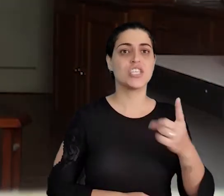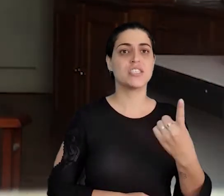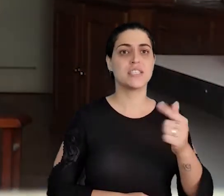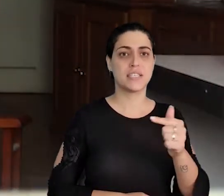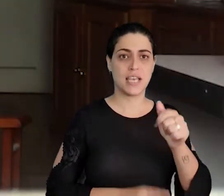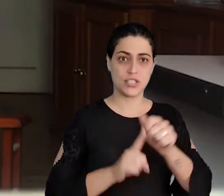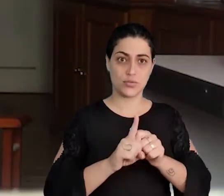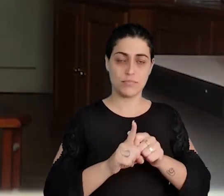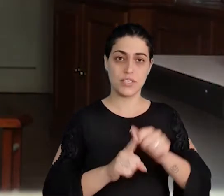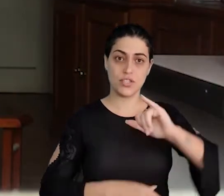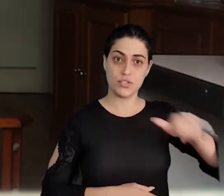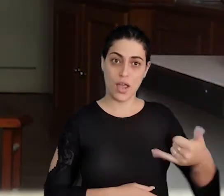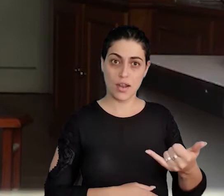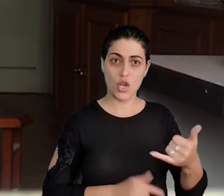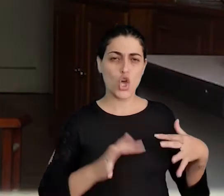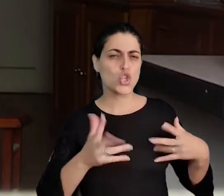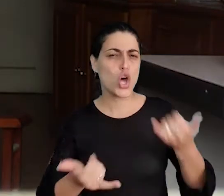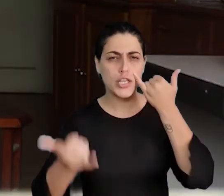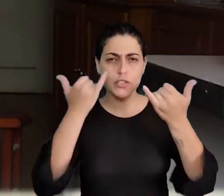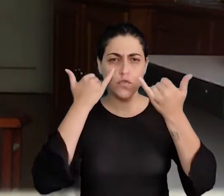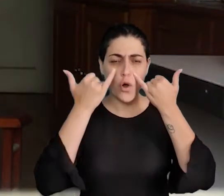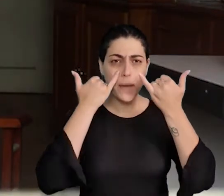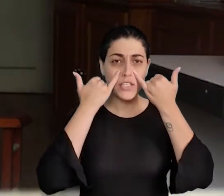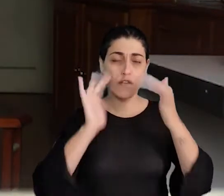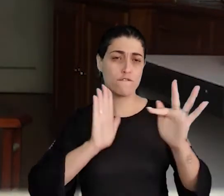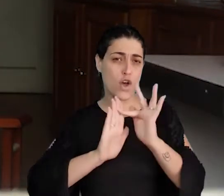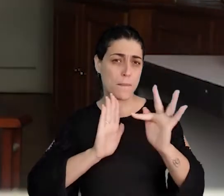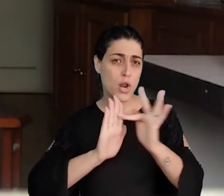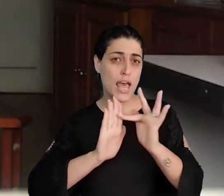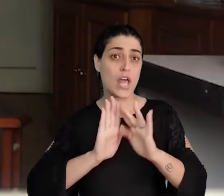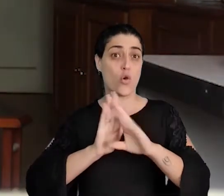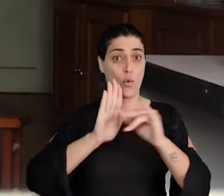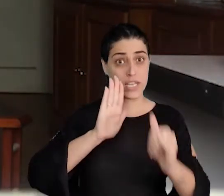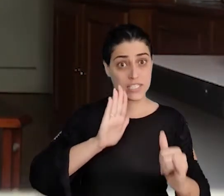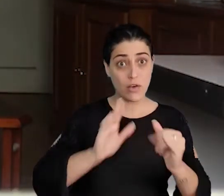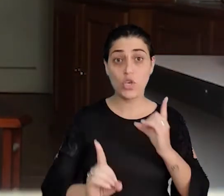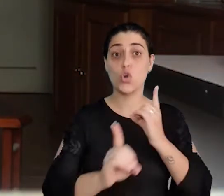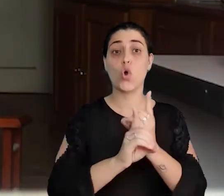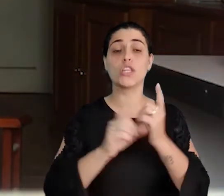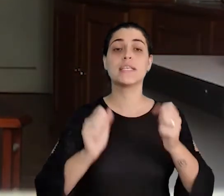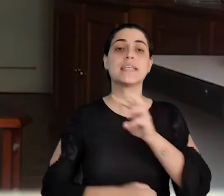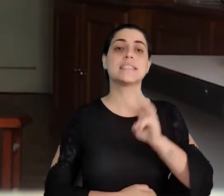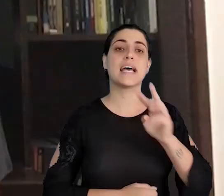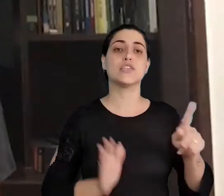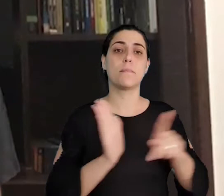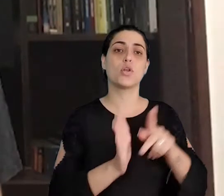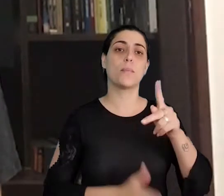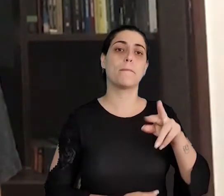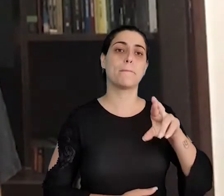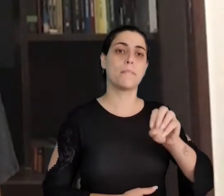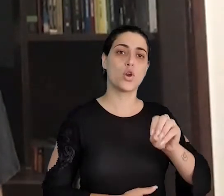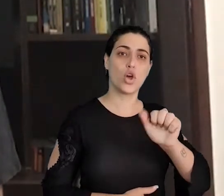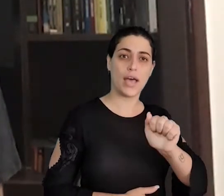a